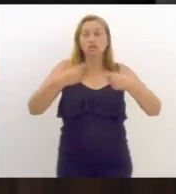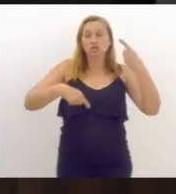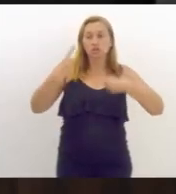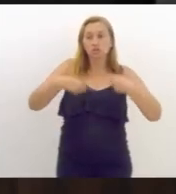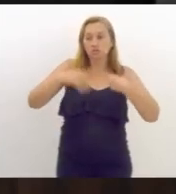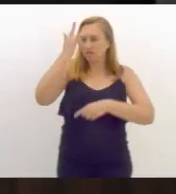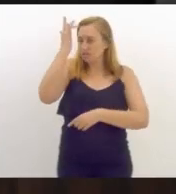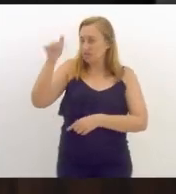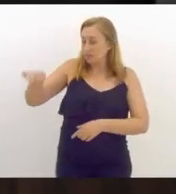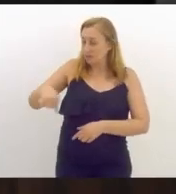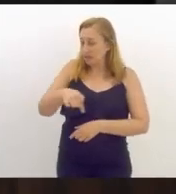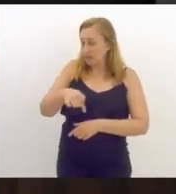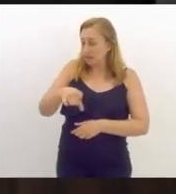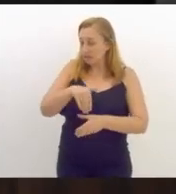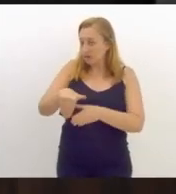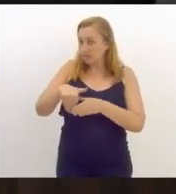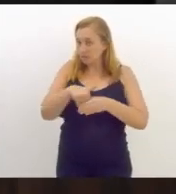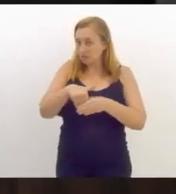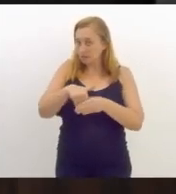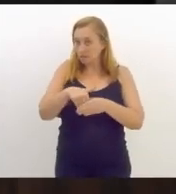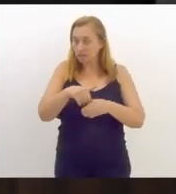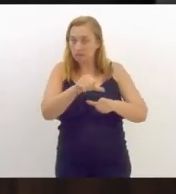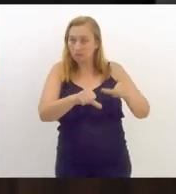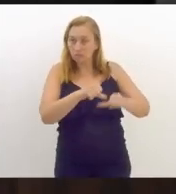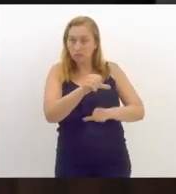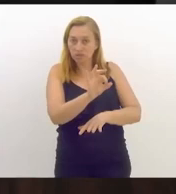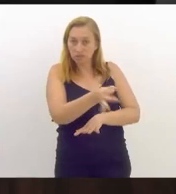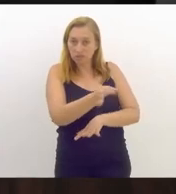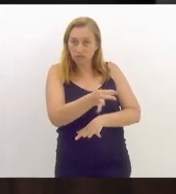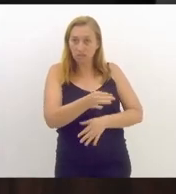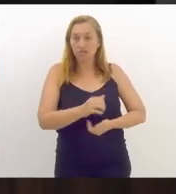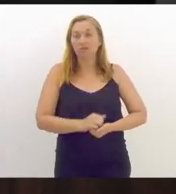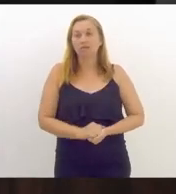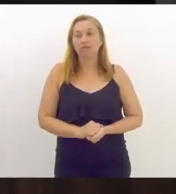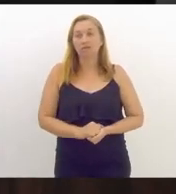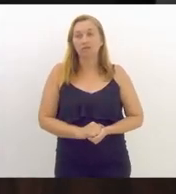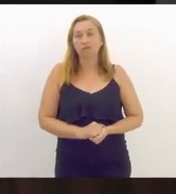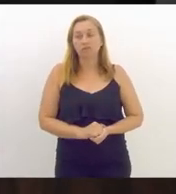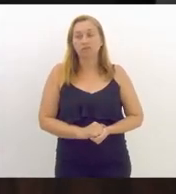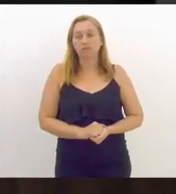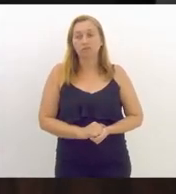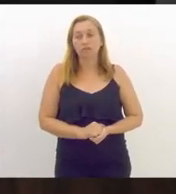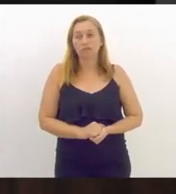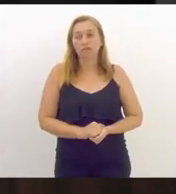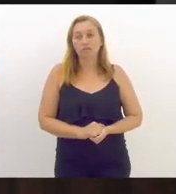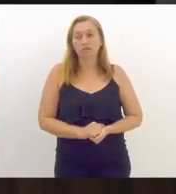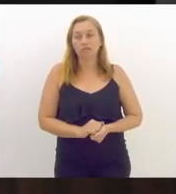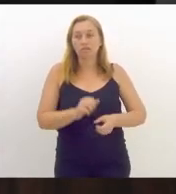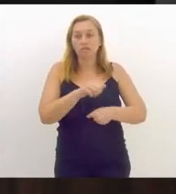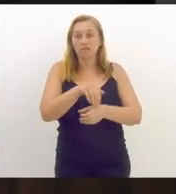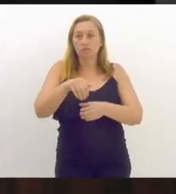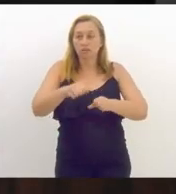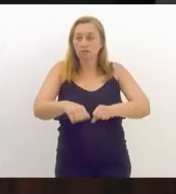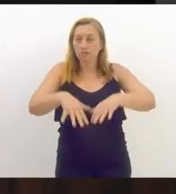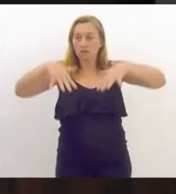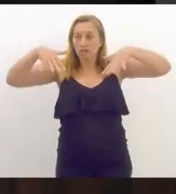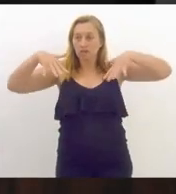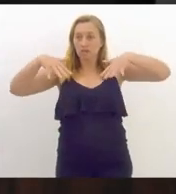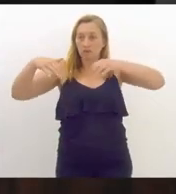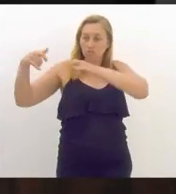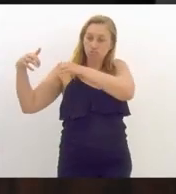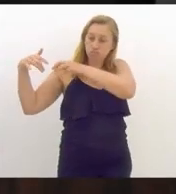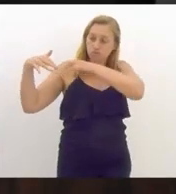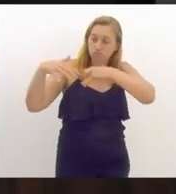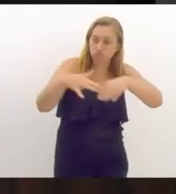muito fácil mas tá aqui para votar as mudanças necessárias tá aqui com as Galerias cheias com invasão da